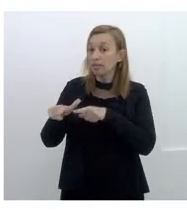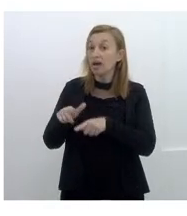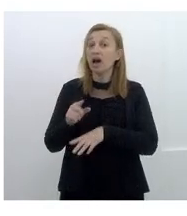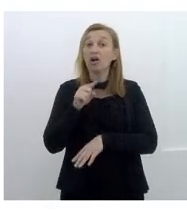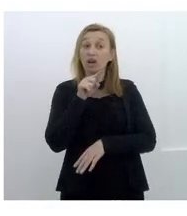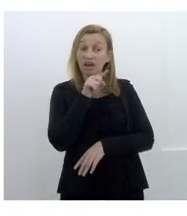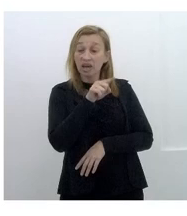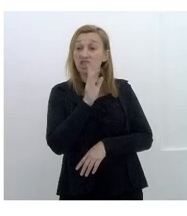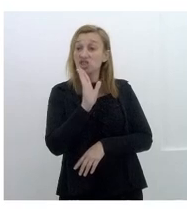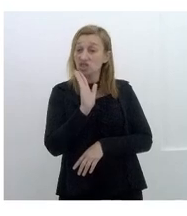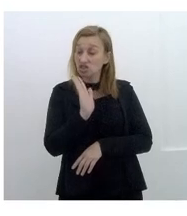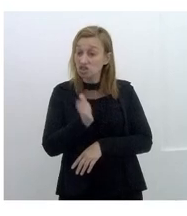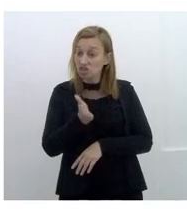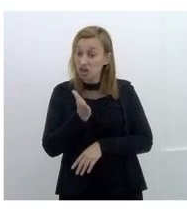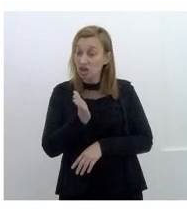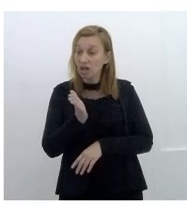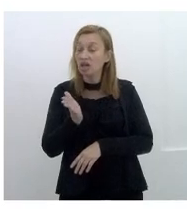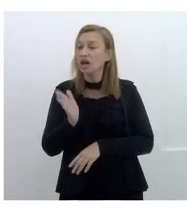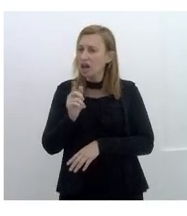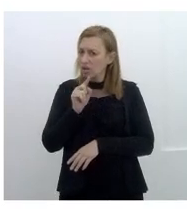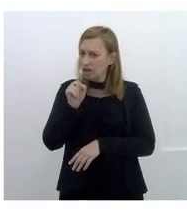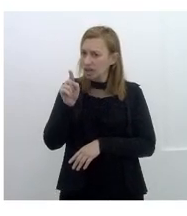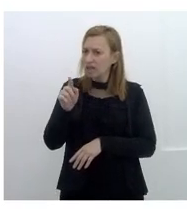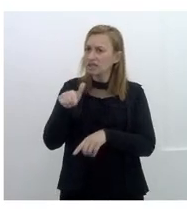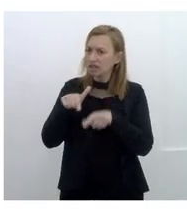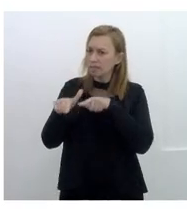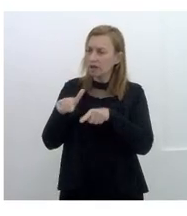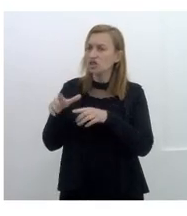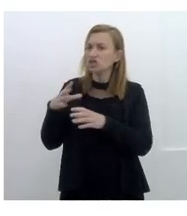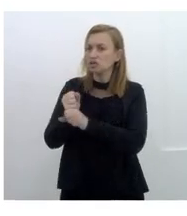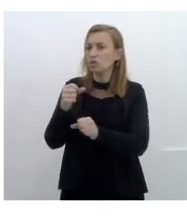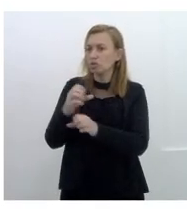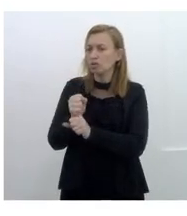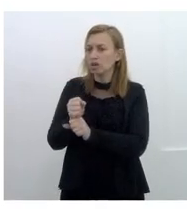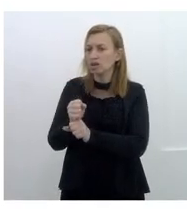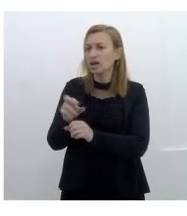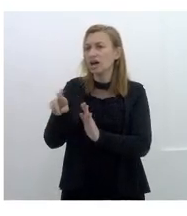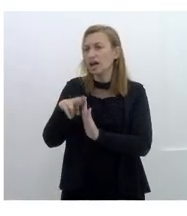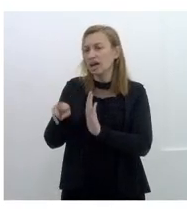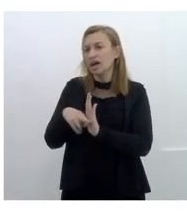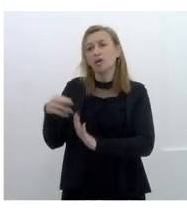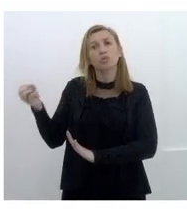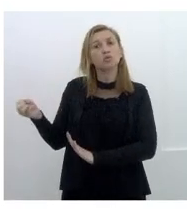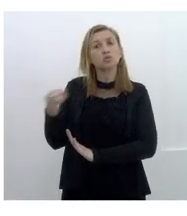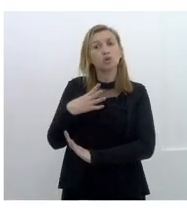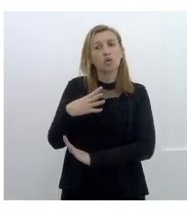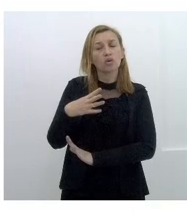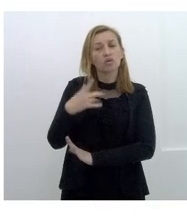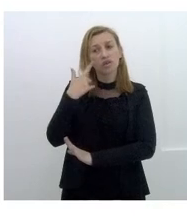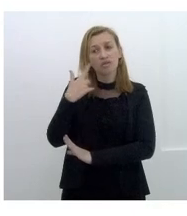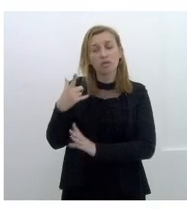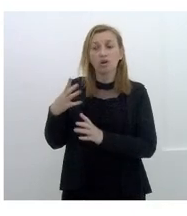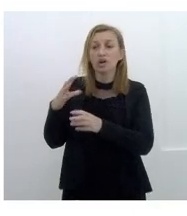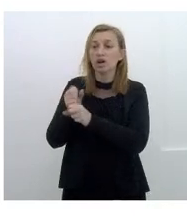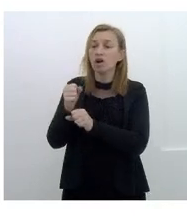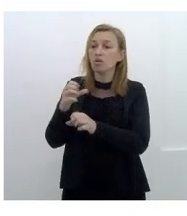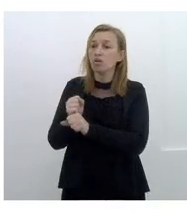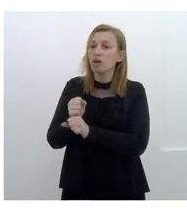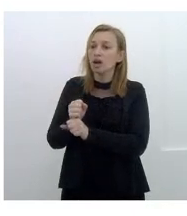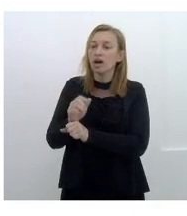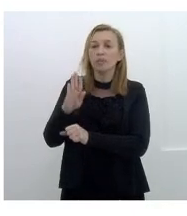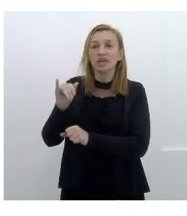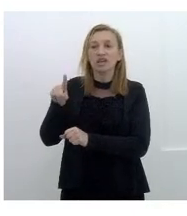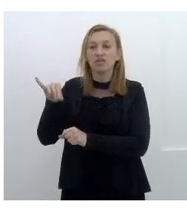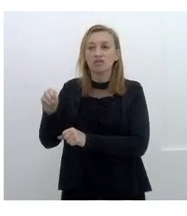gente calcula segundo a regra a gente calcula as regras os novos tá a gente vai calcular o benefício